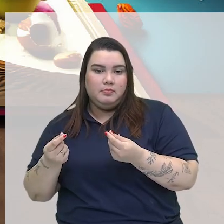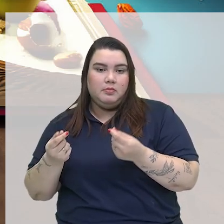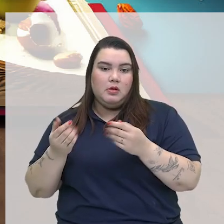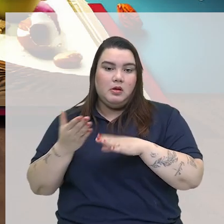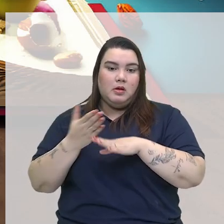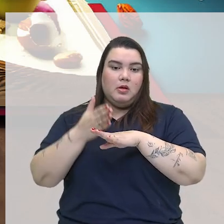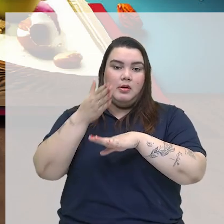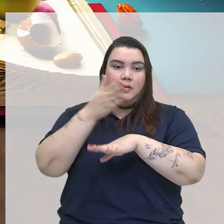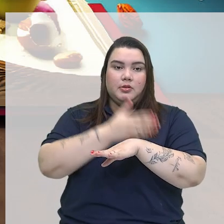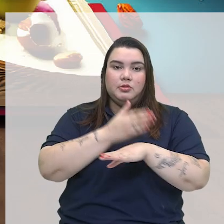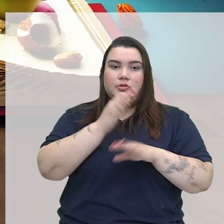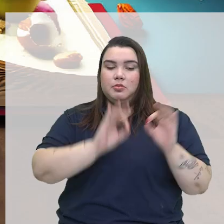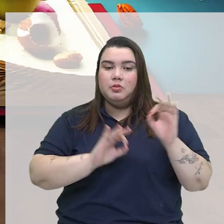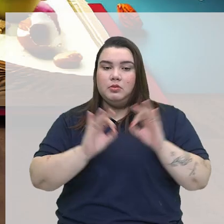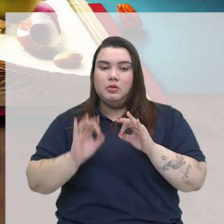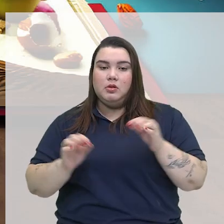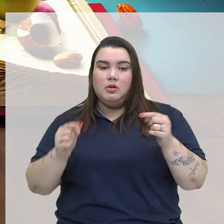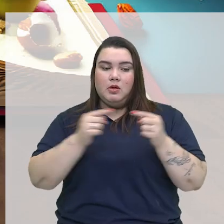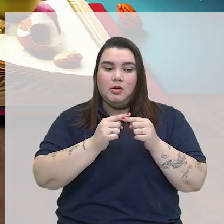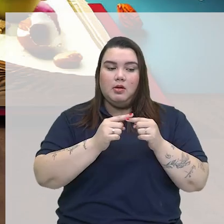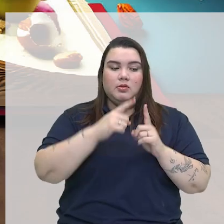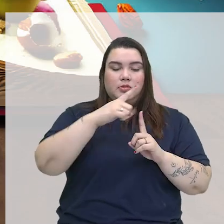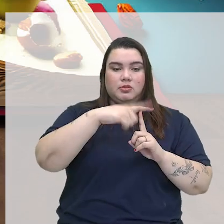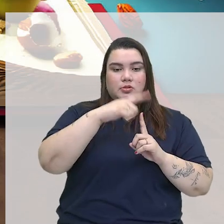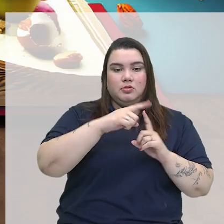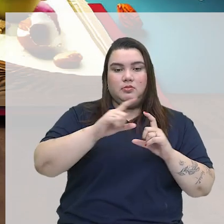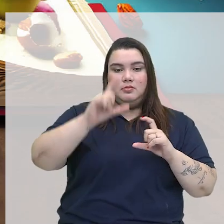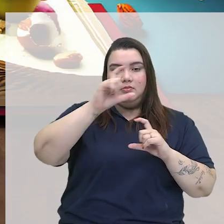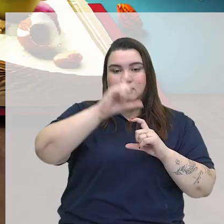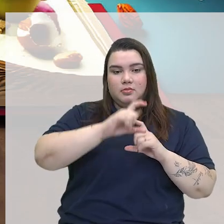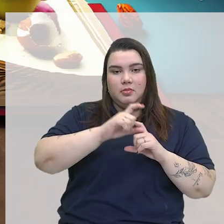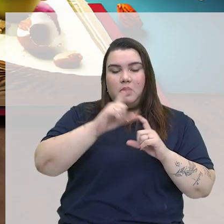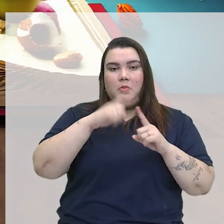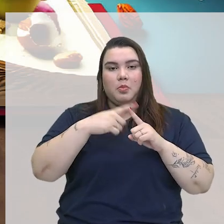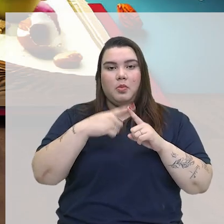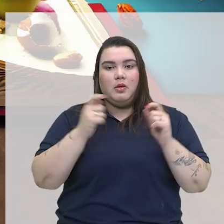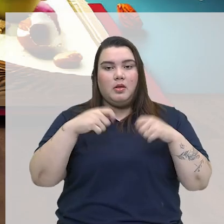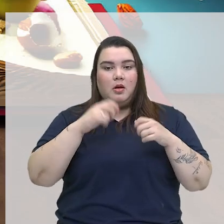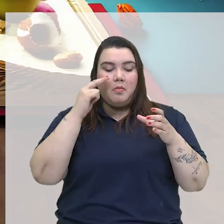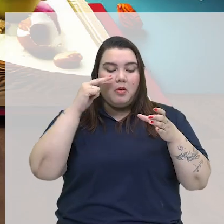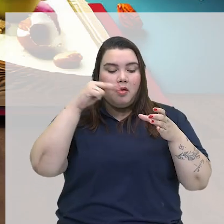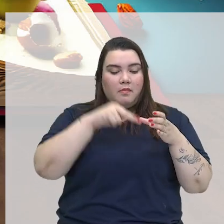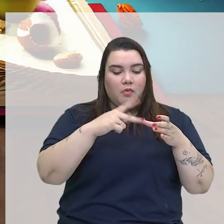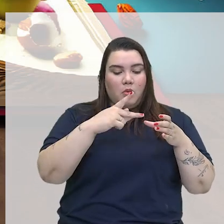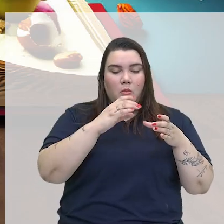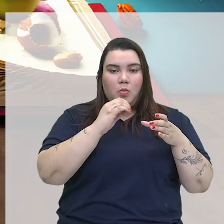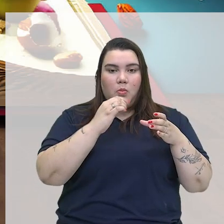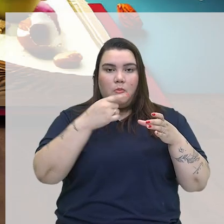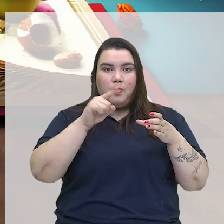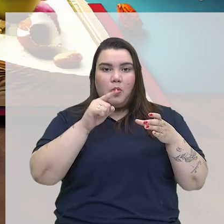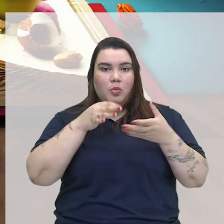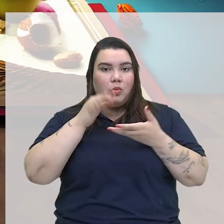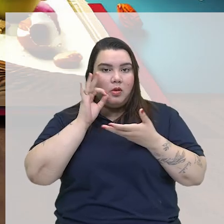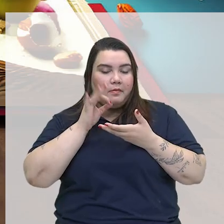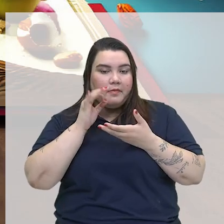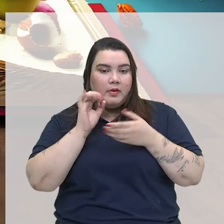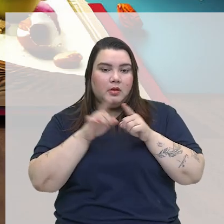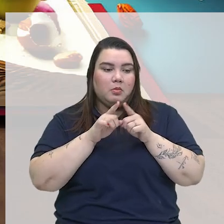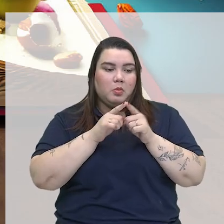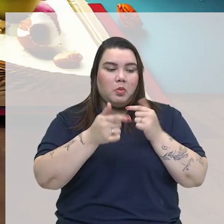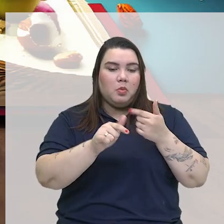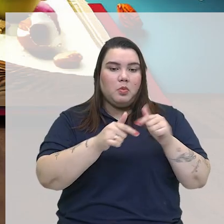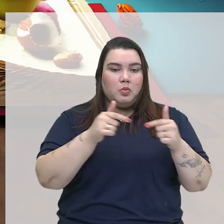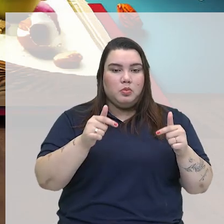Antes do processo da filtração, ela era heterogênea, porque dava para ver a fase sólida, que é o pó do café, e os